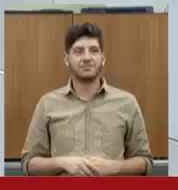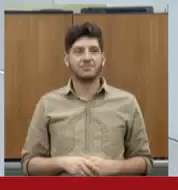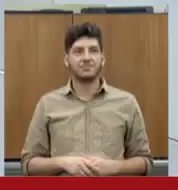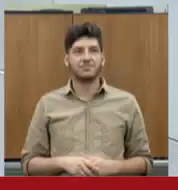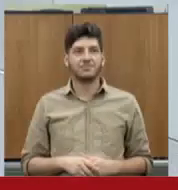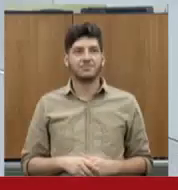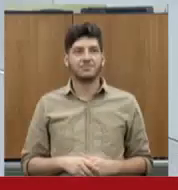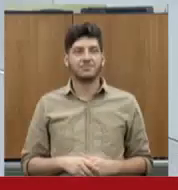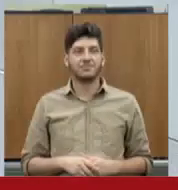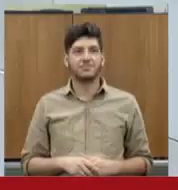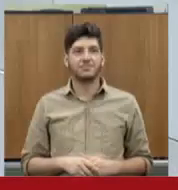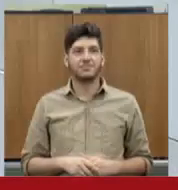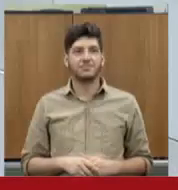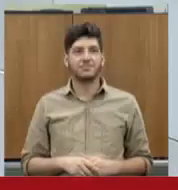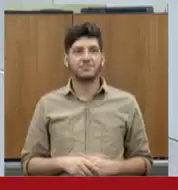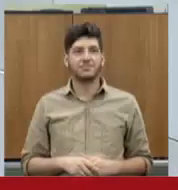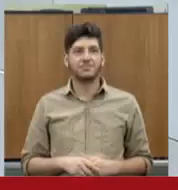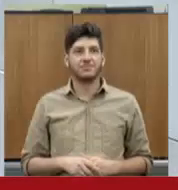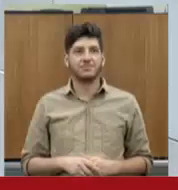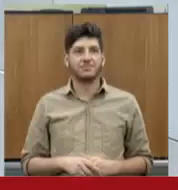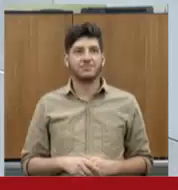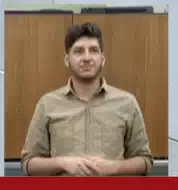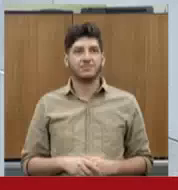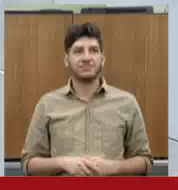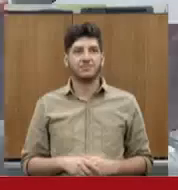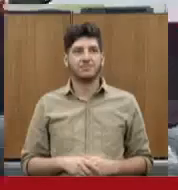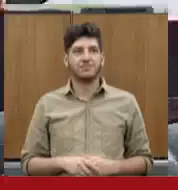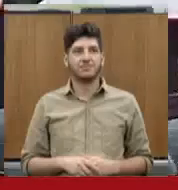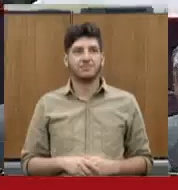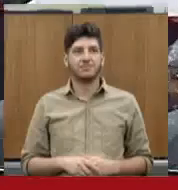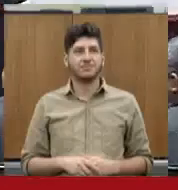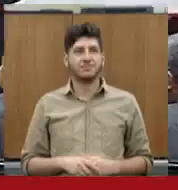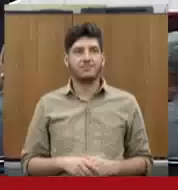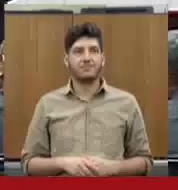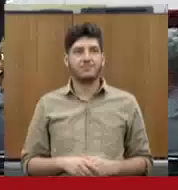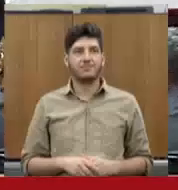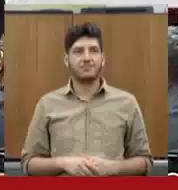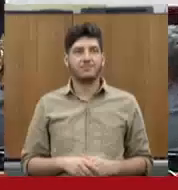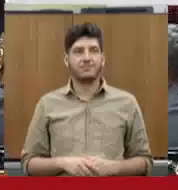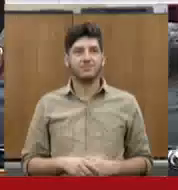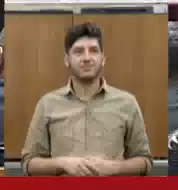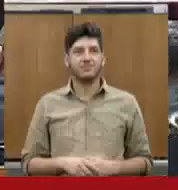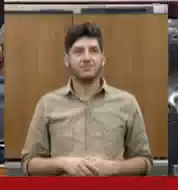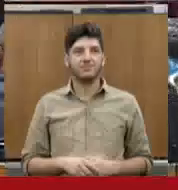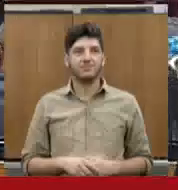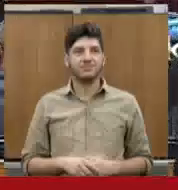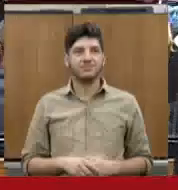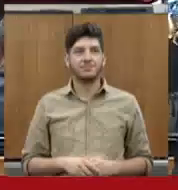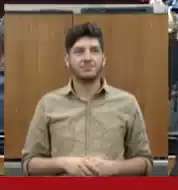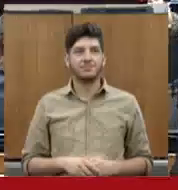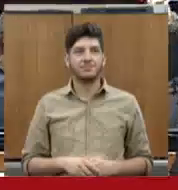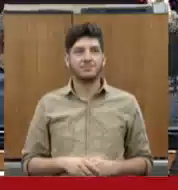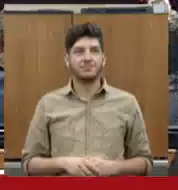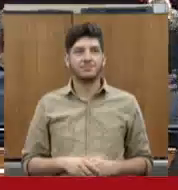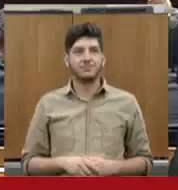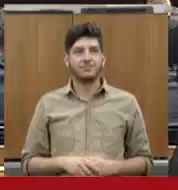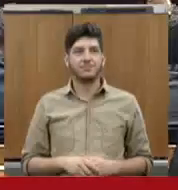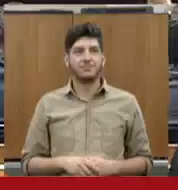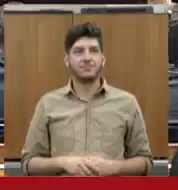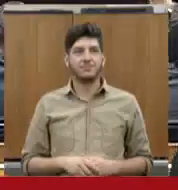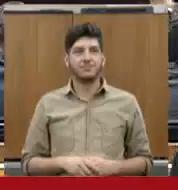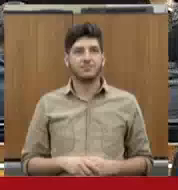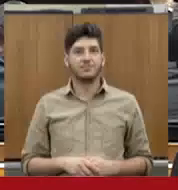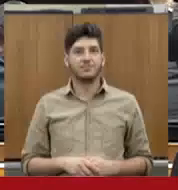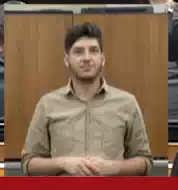Dois deles não compareceram, né, Marco Antônio? Não compareceram Diniz Pinheiro e Anderson Adalto, ex-presidentes da Assembleia